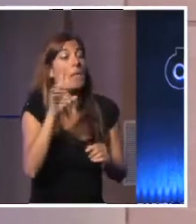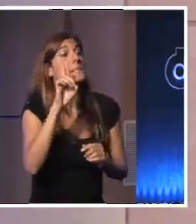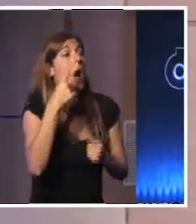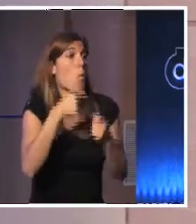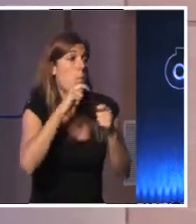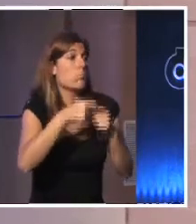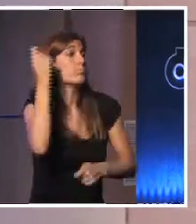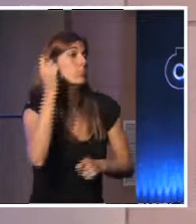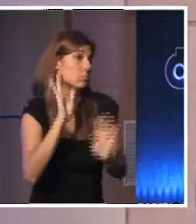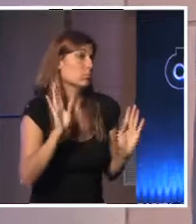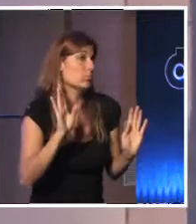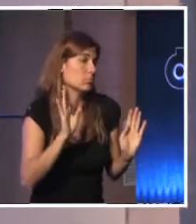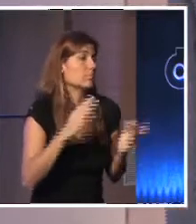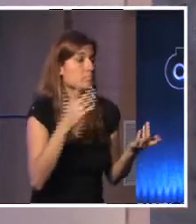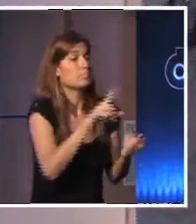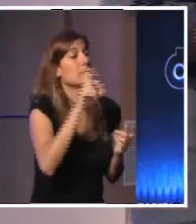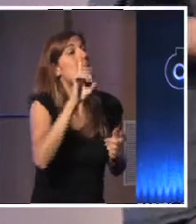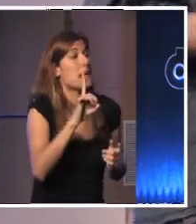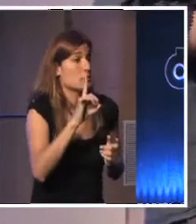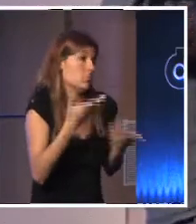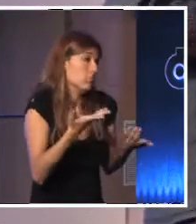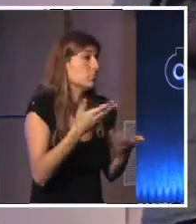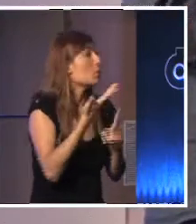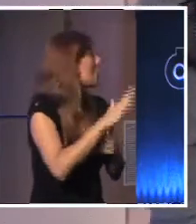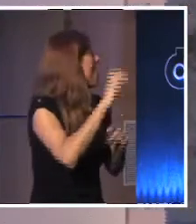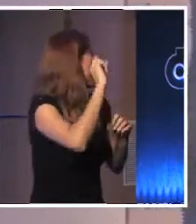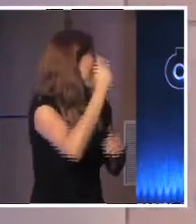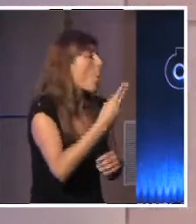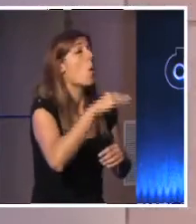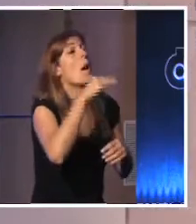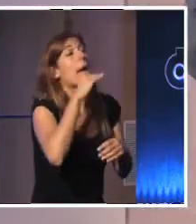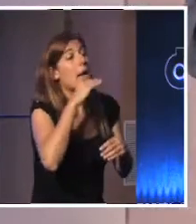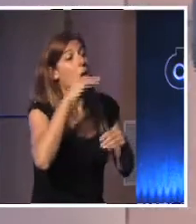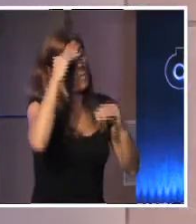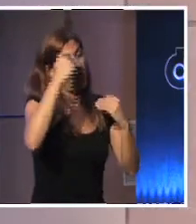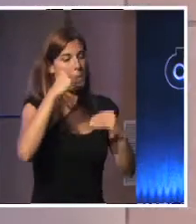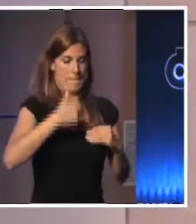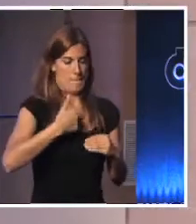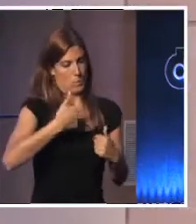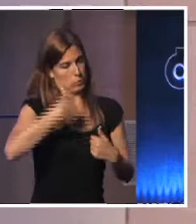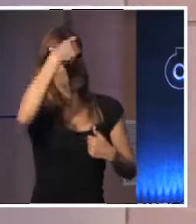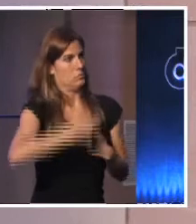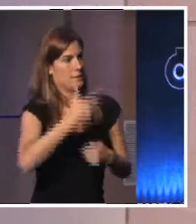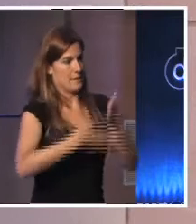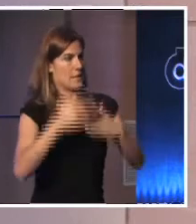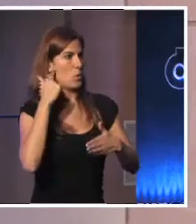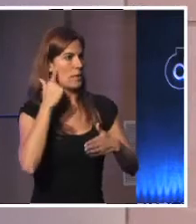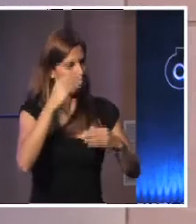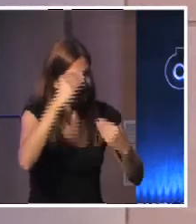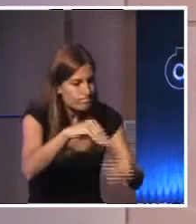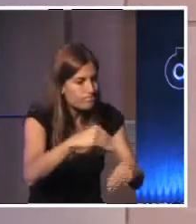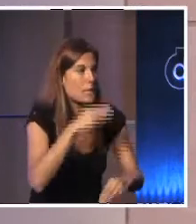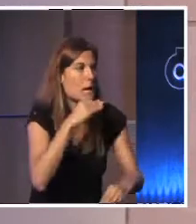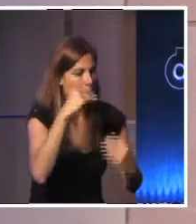servir. Ou então, esta é a hipótese mais viável, o cão é treinado pelo próprio deficiente auditivo. E